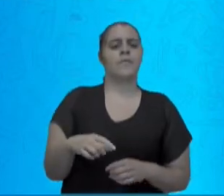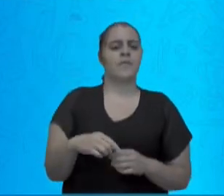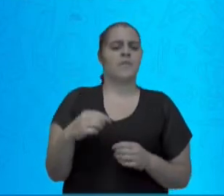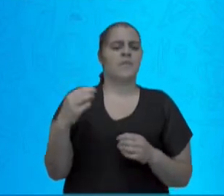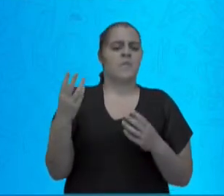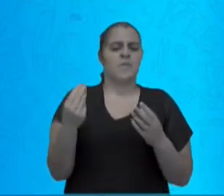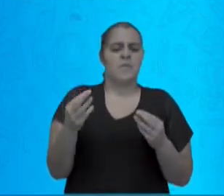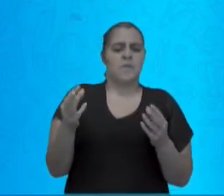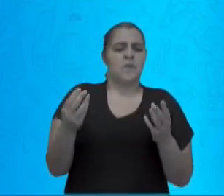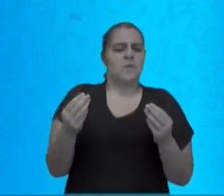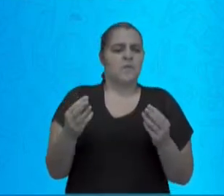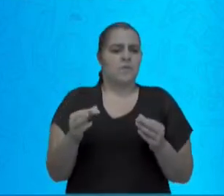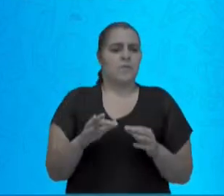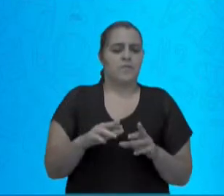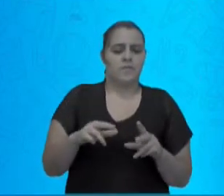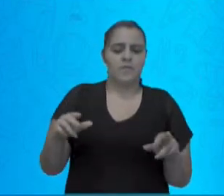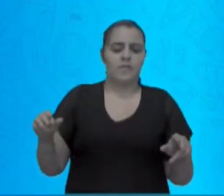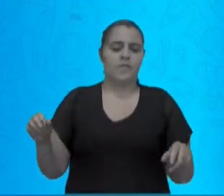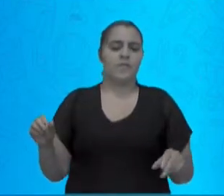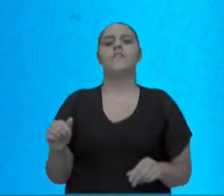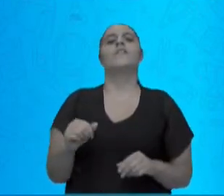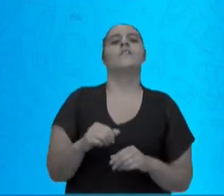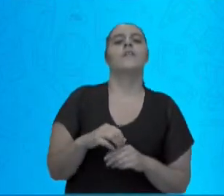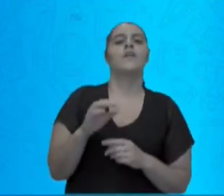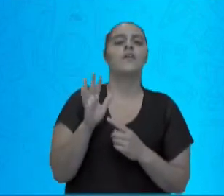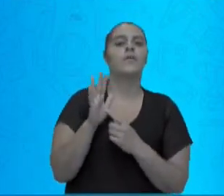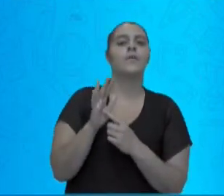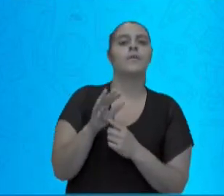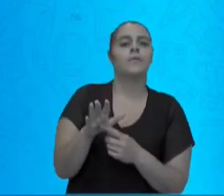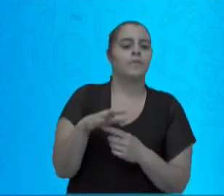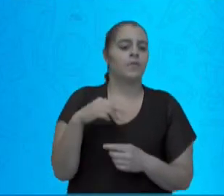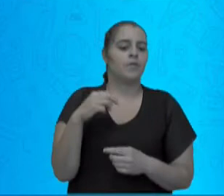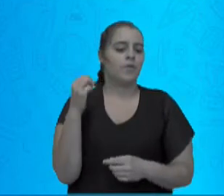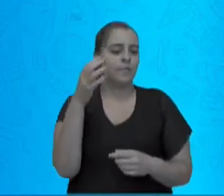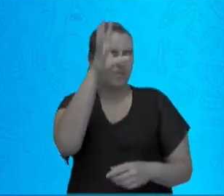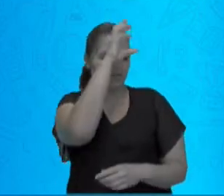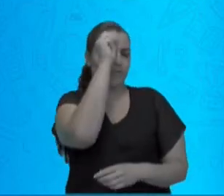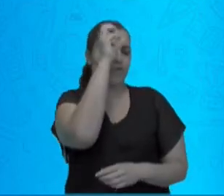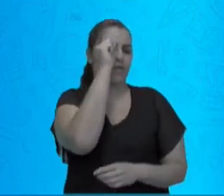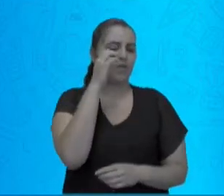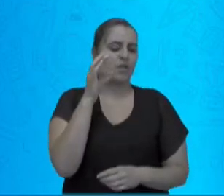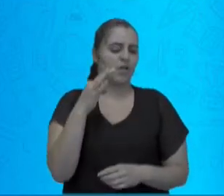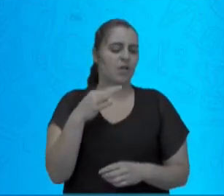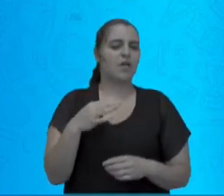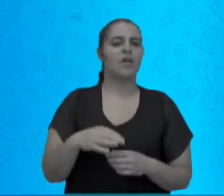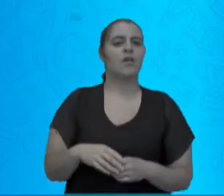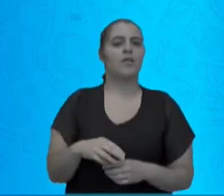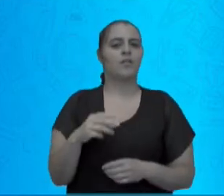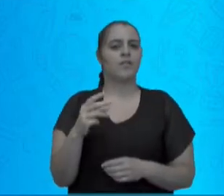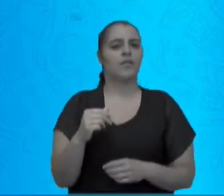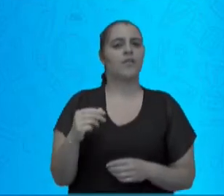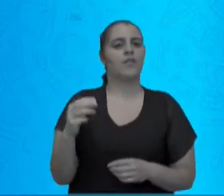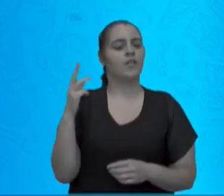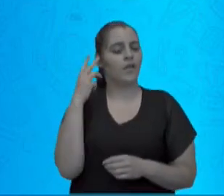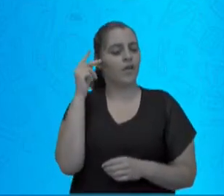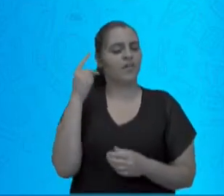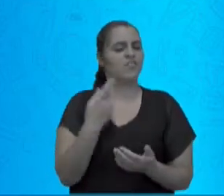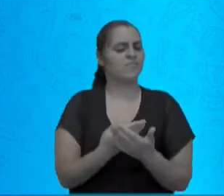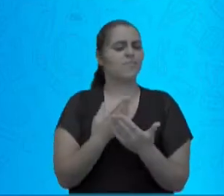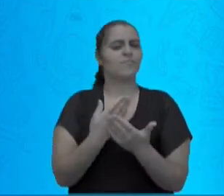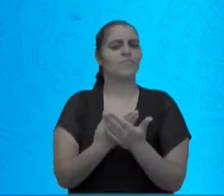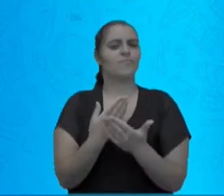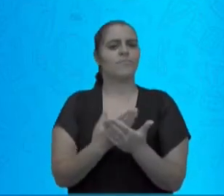grandes riquezas, oportunidades. Nós devemos aprender a valorizar isso, a